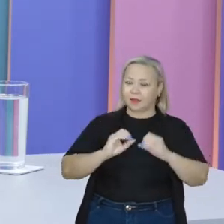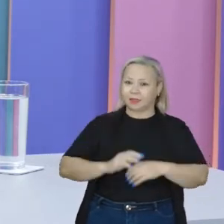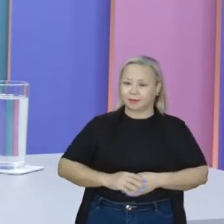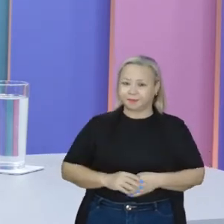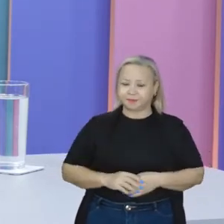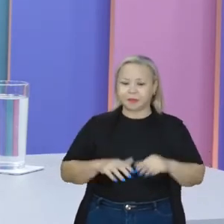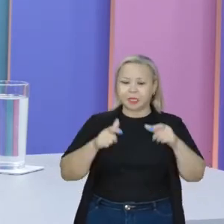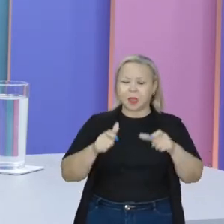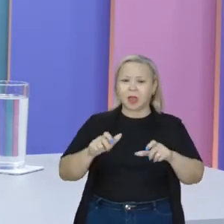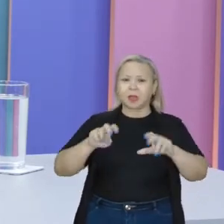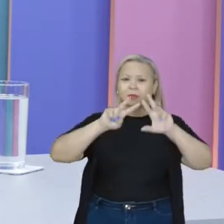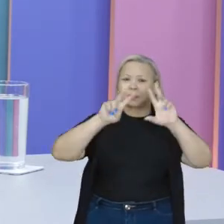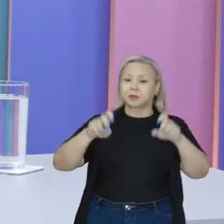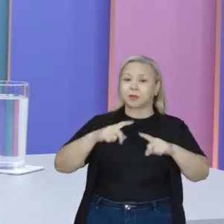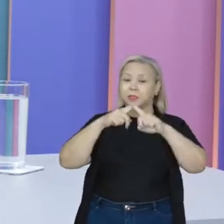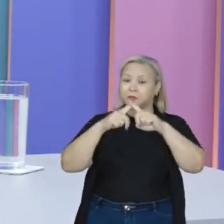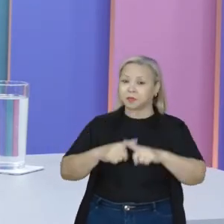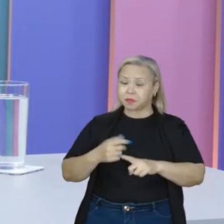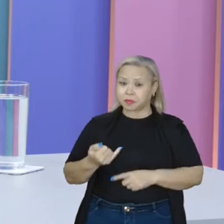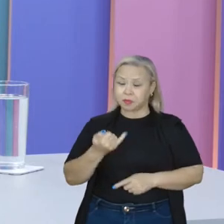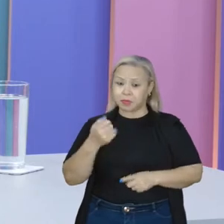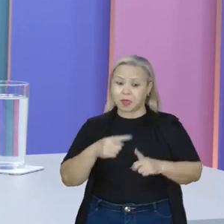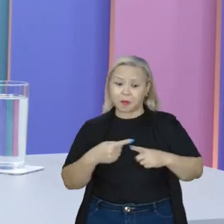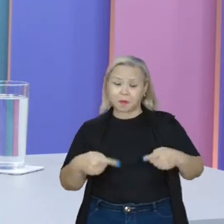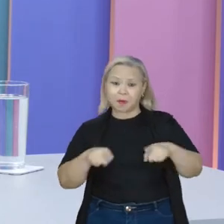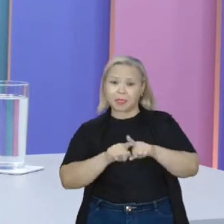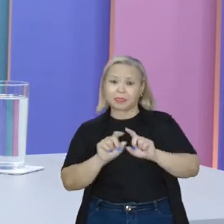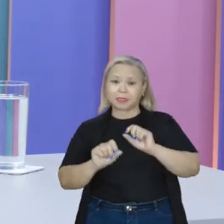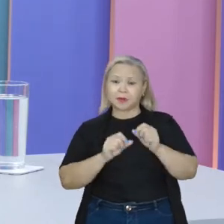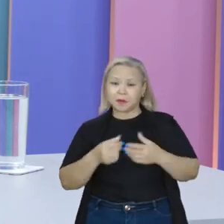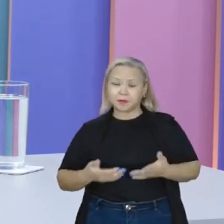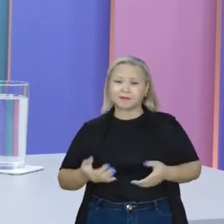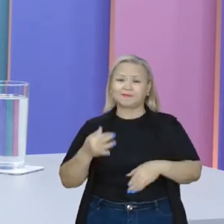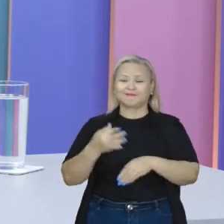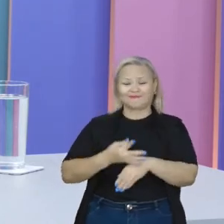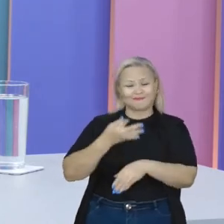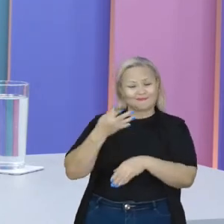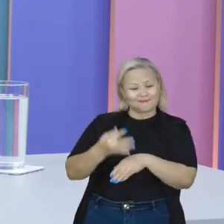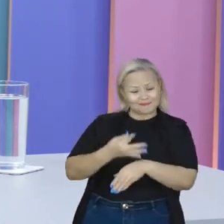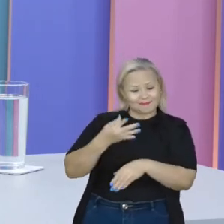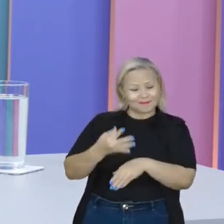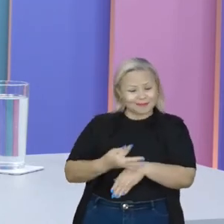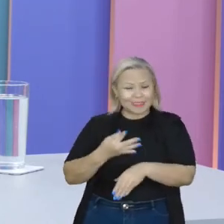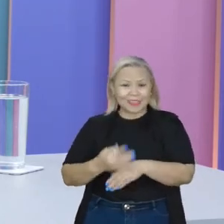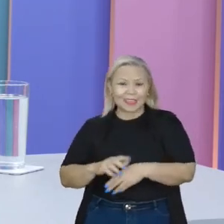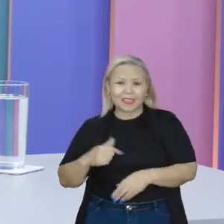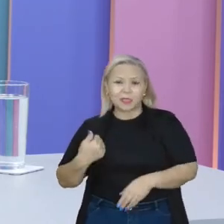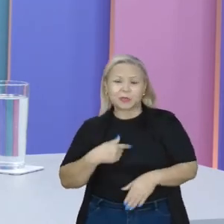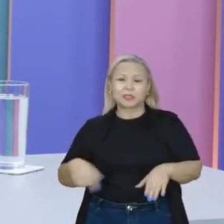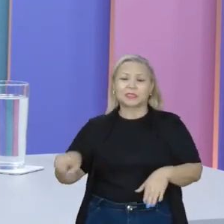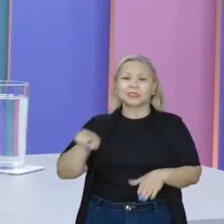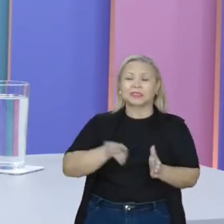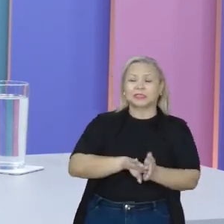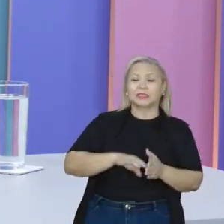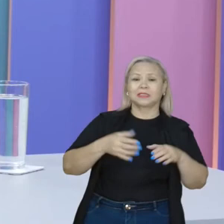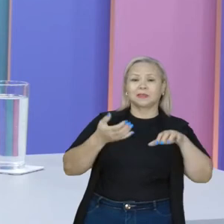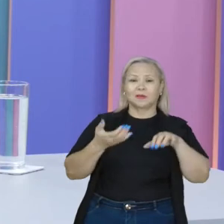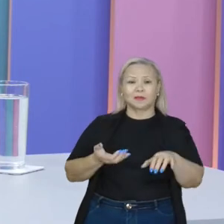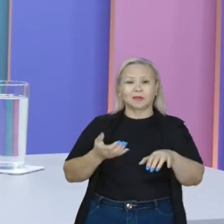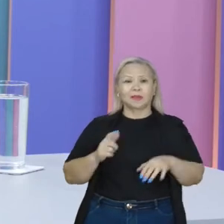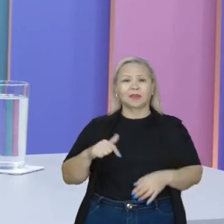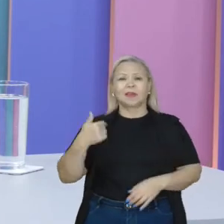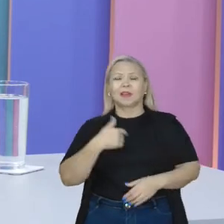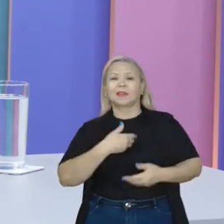campo da disputa é importante, né? Mas também é muito exaustivo. Né? Nós que chegamos até o Congresso Nacional, as